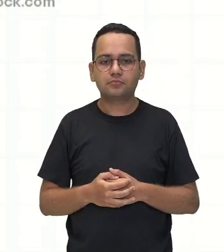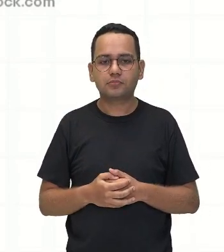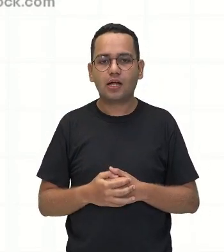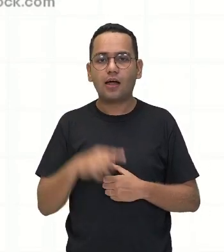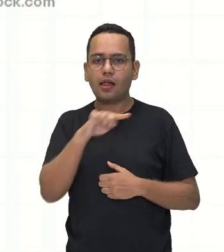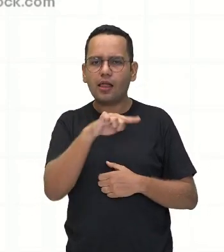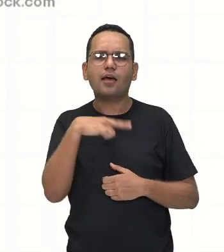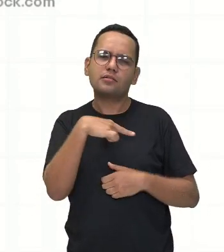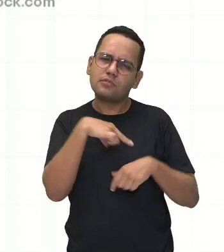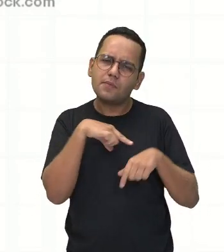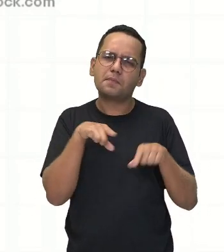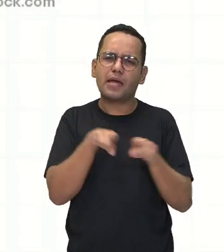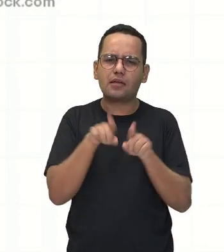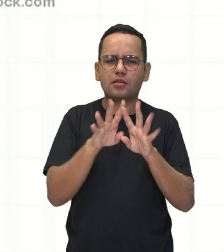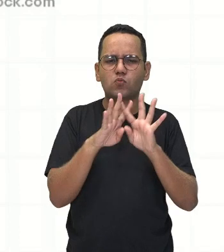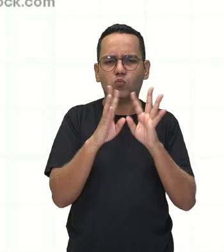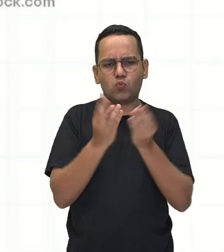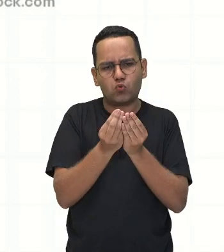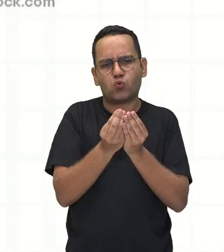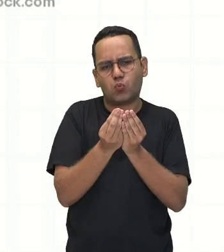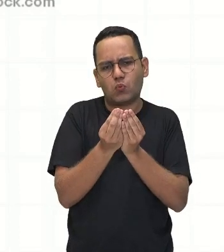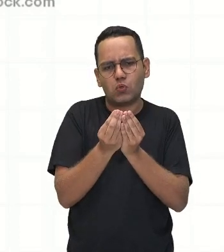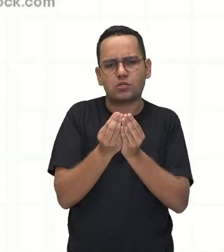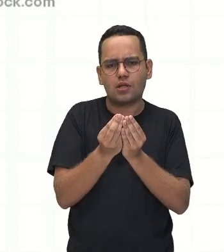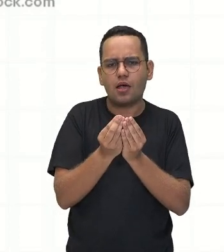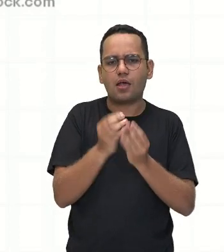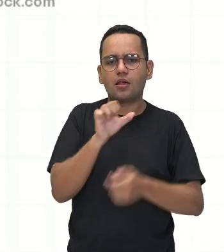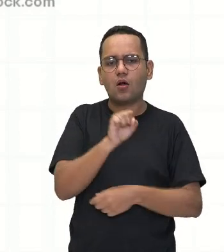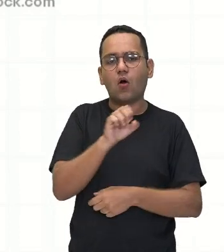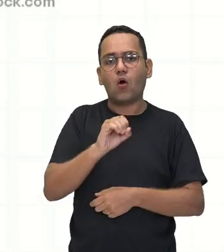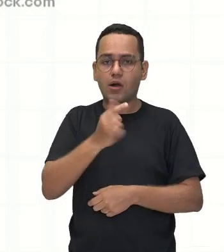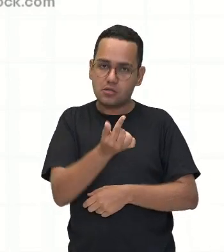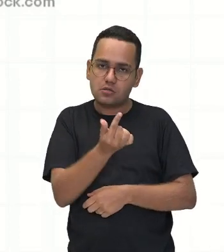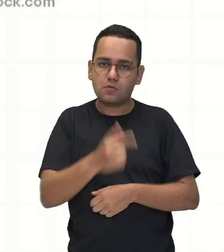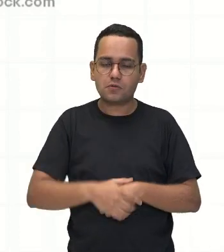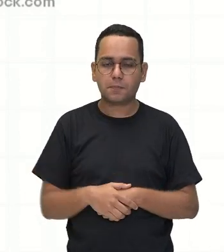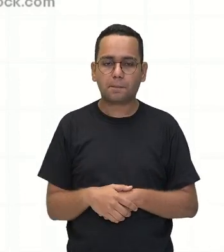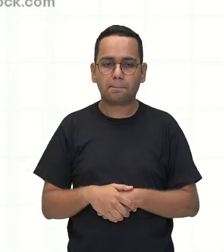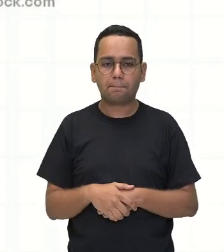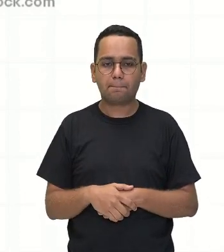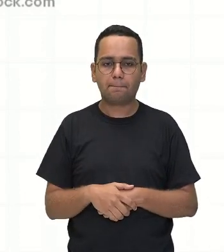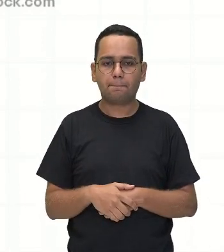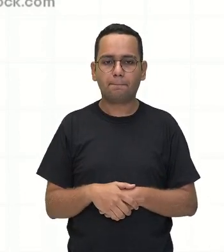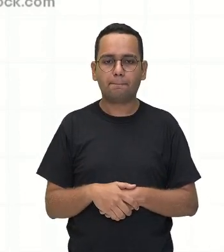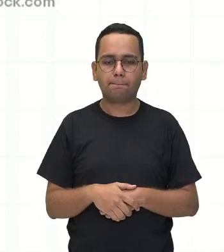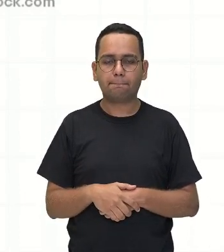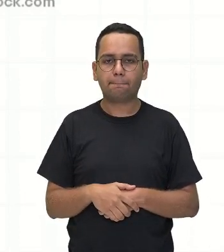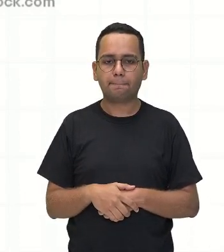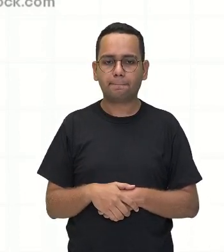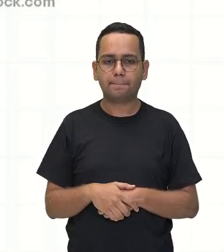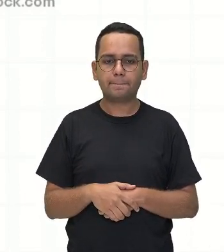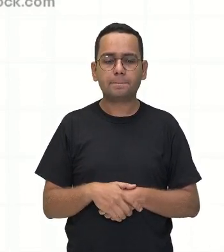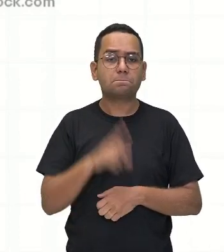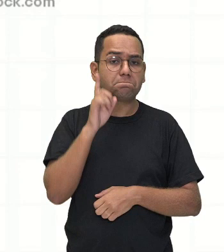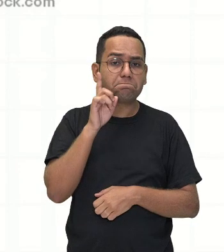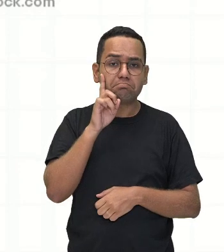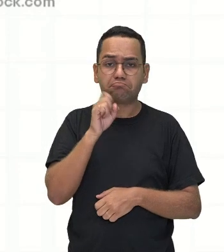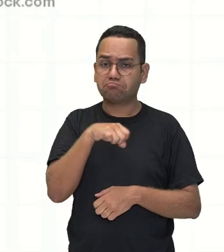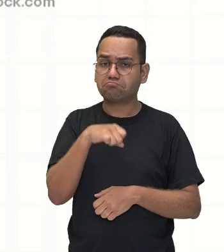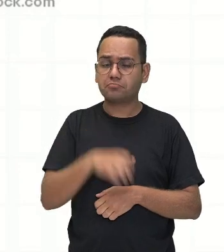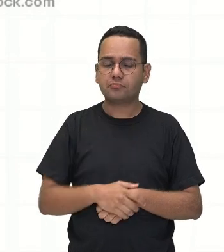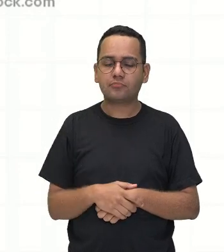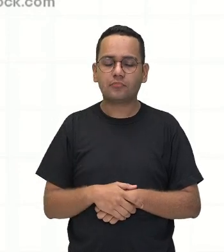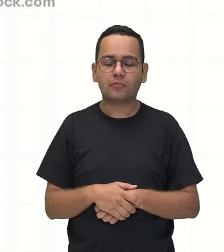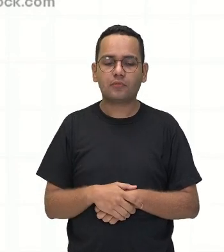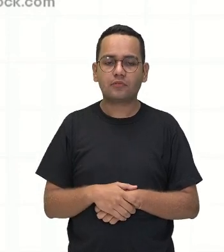dióxido de enxofre e outras substâncias relacionadas a esse grupo dos óxidos, né, de enxofre no dia a dia, tá? Então